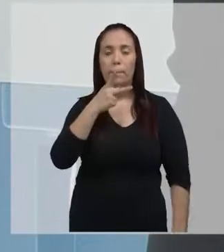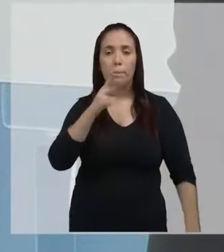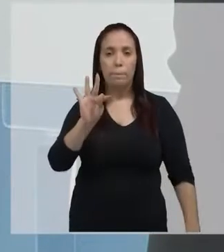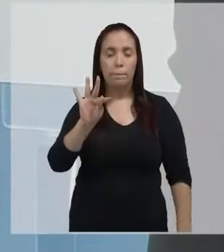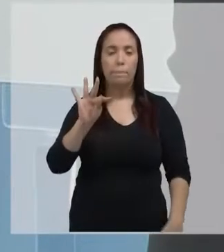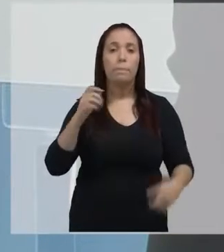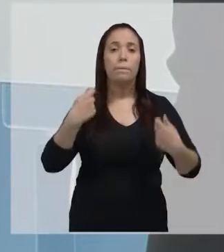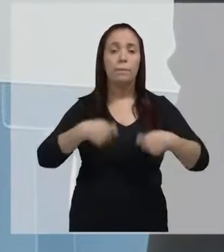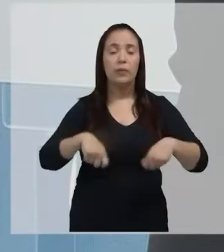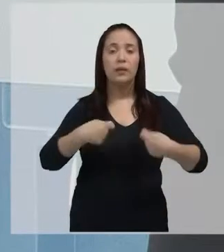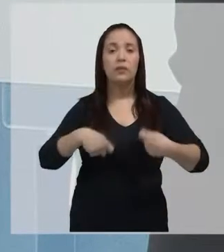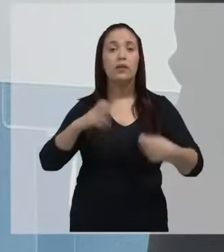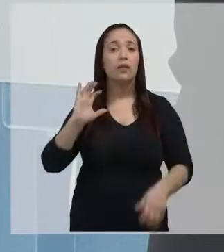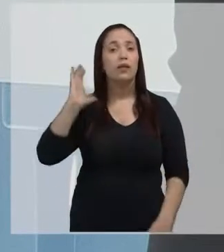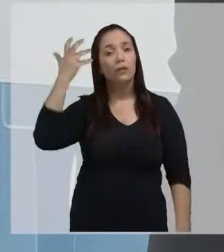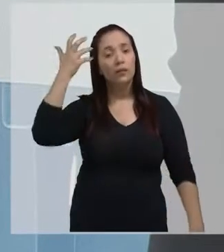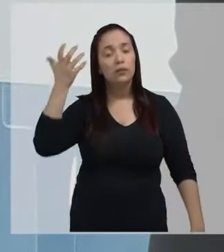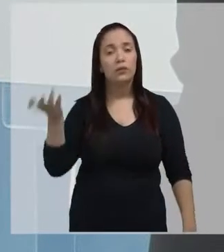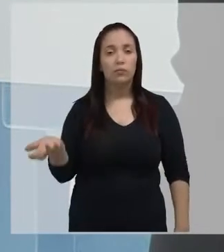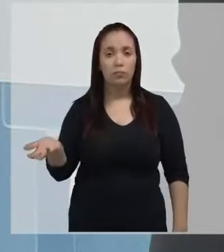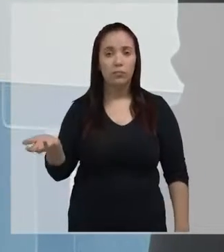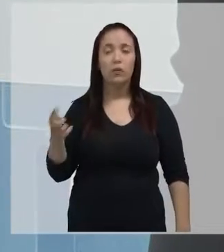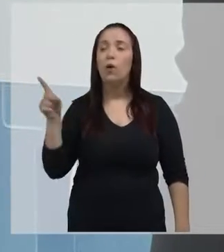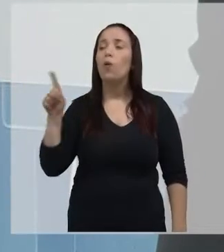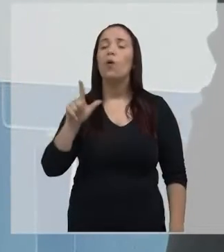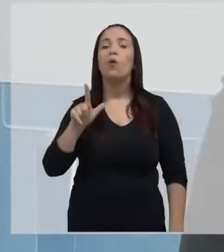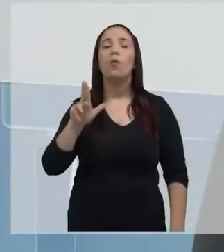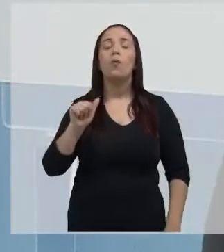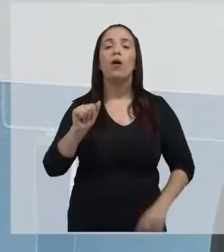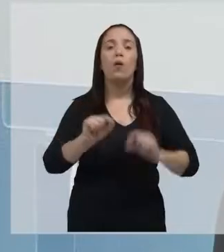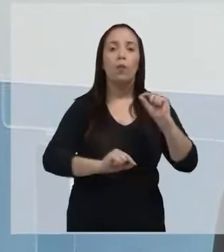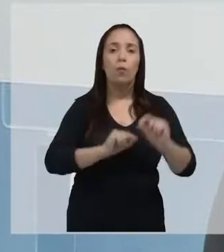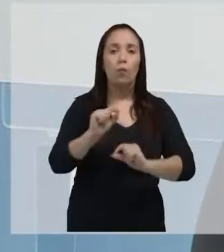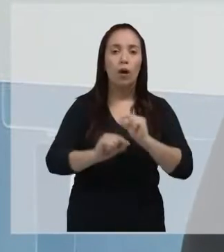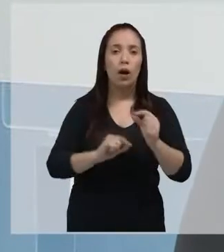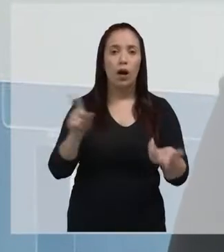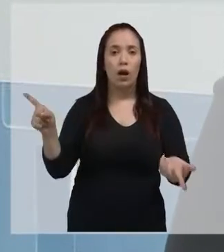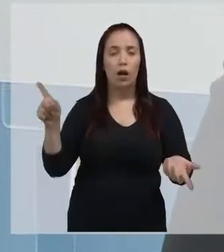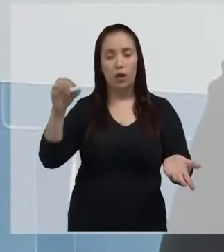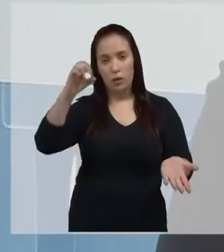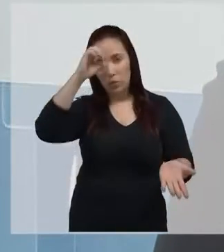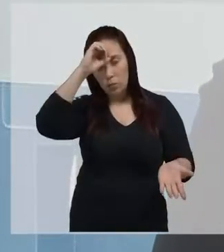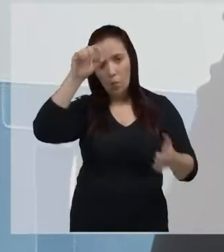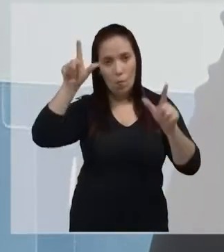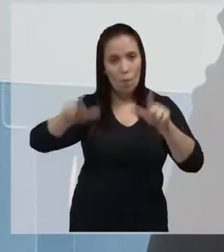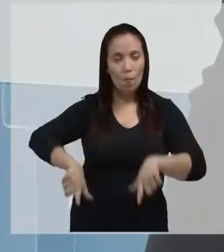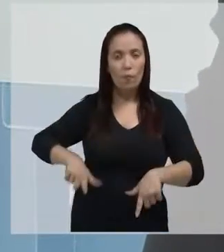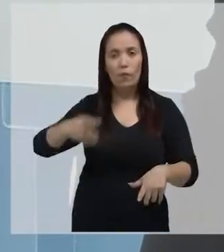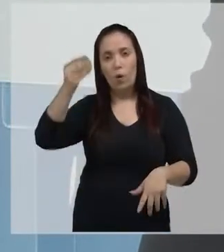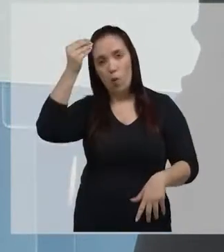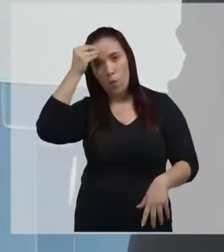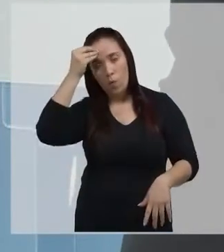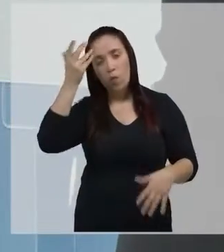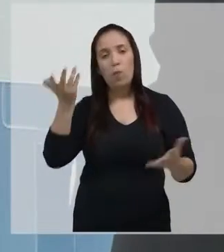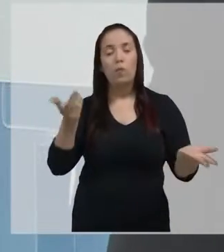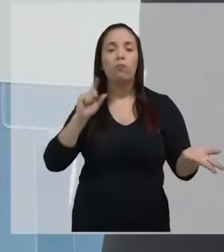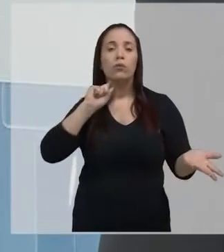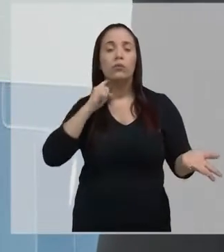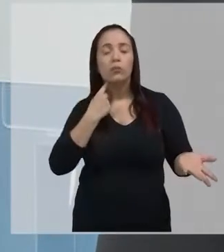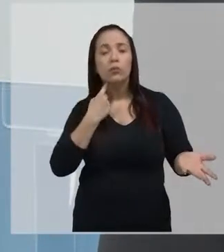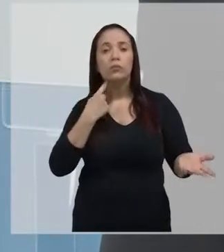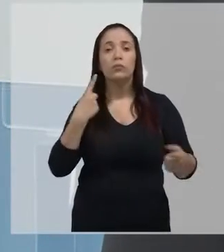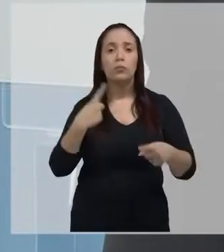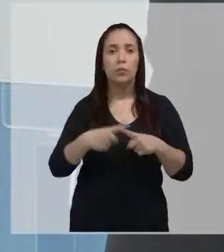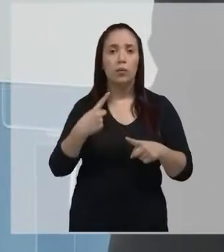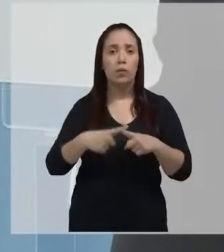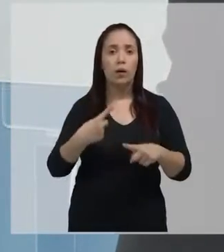dizer que é com o Lula, que é que o Lula é. Se ele realmente inocente, se ele é culpado, se ele não é culpado. Ele tem toda espécie de